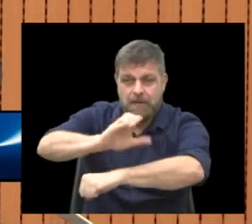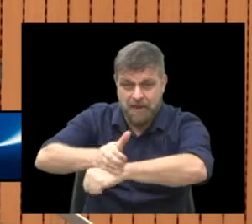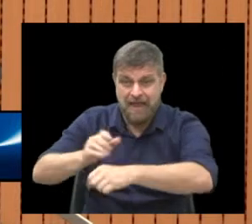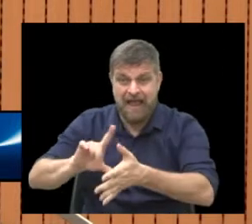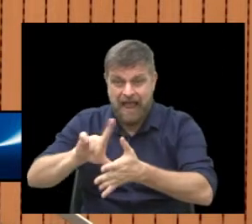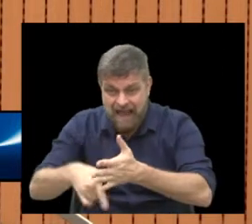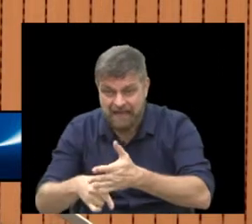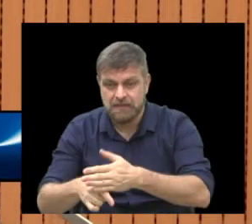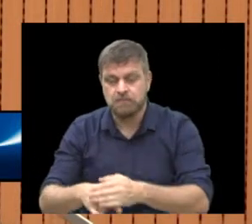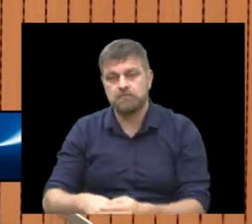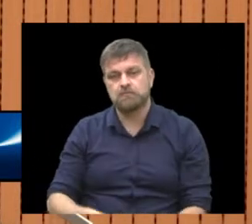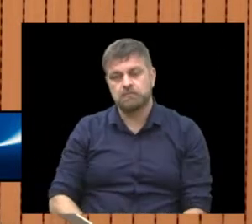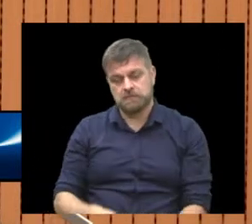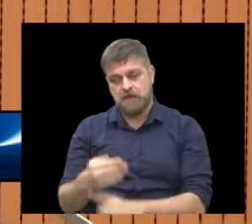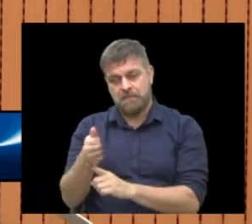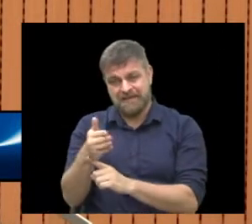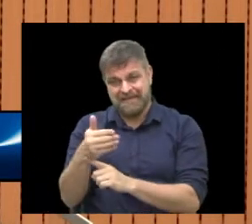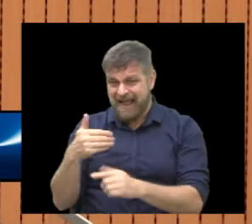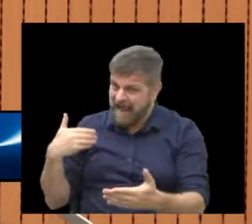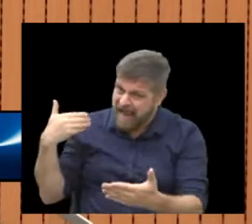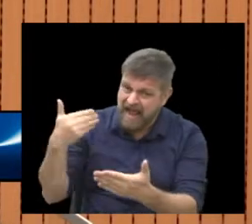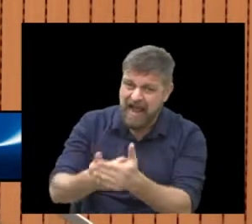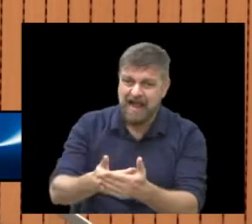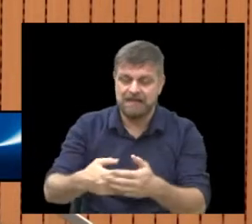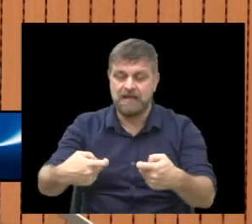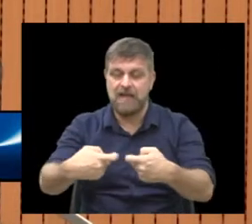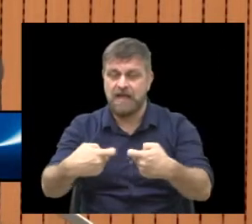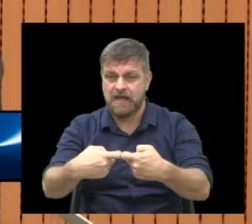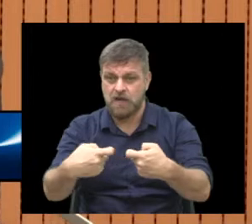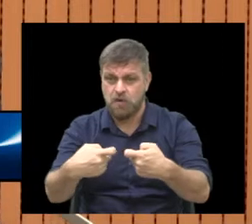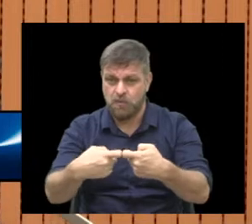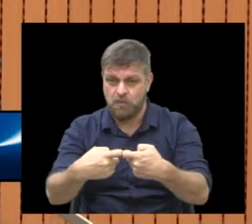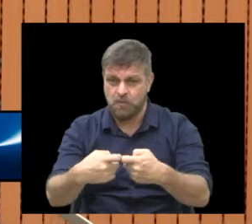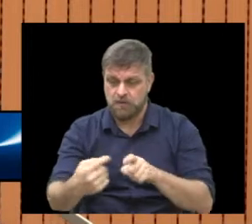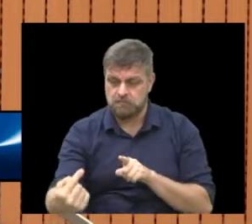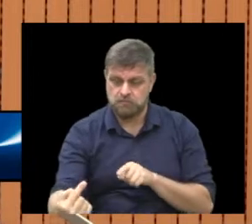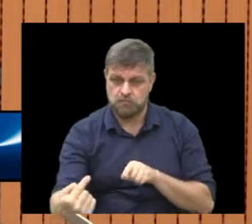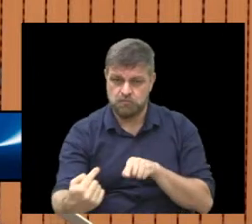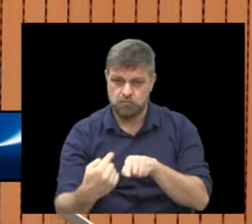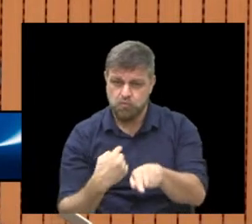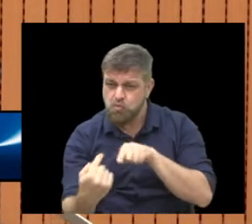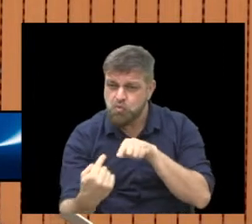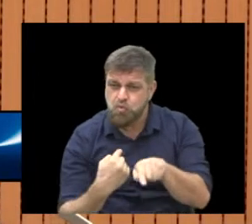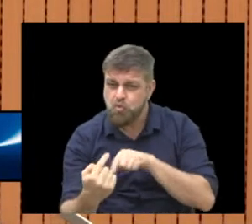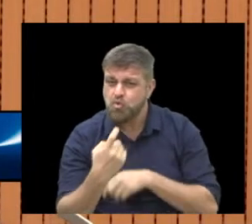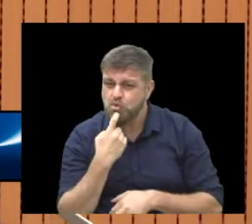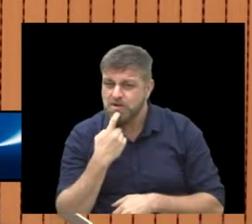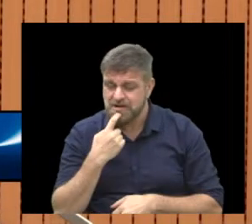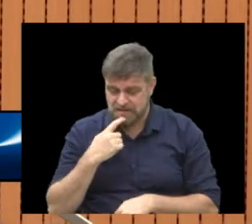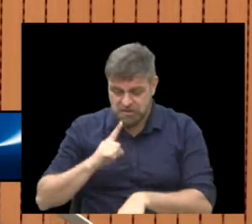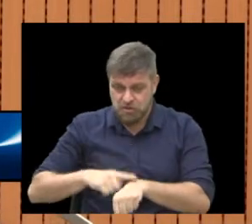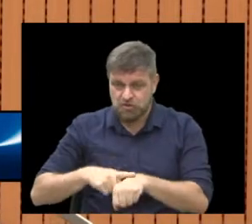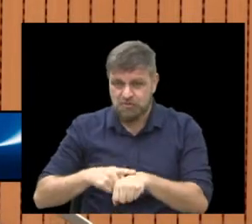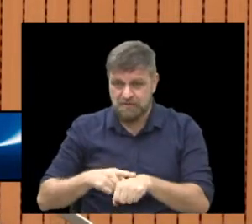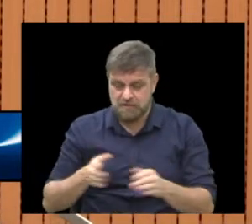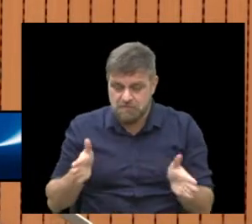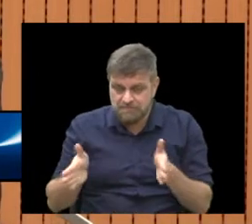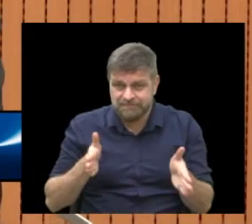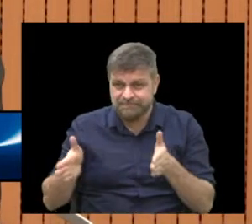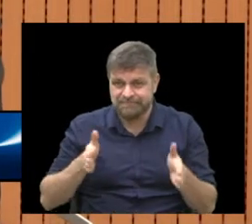a rodovia Bandeirantes até o viaduto da rodovia Anhanguera, sentido Campinas, no período de construção do